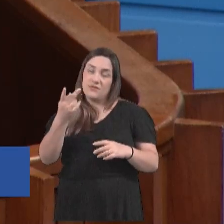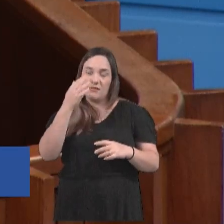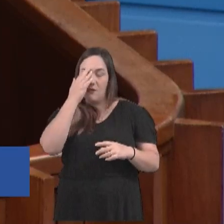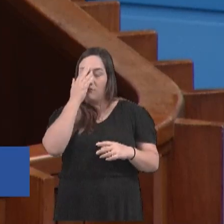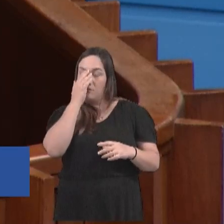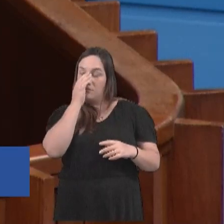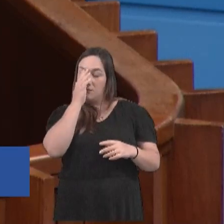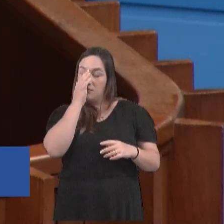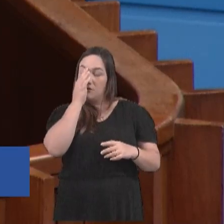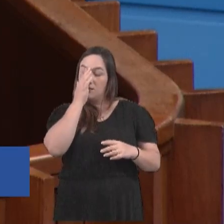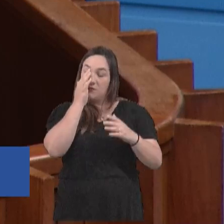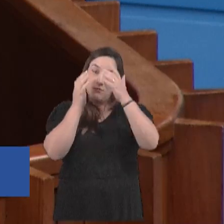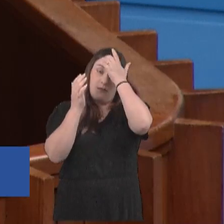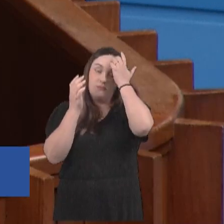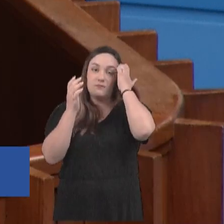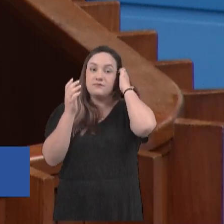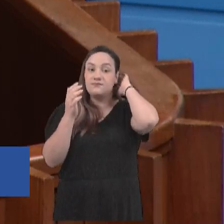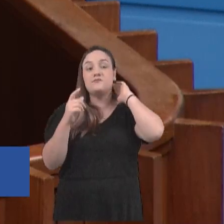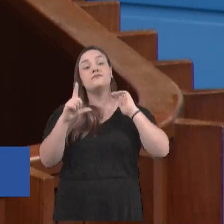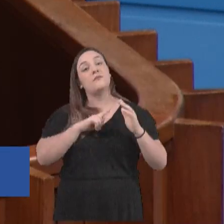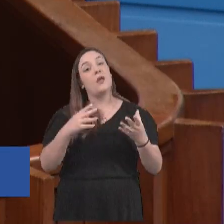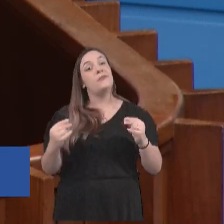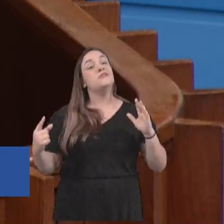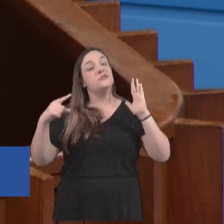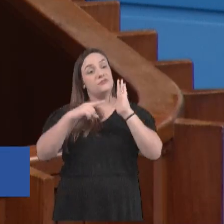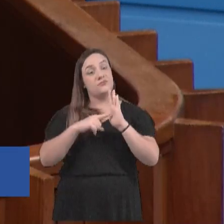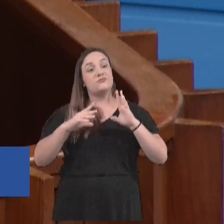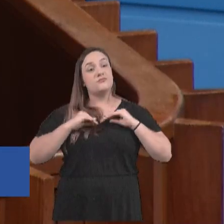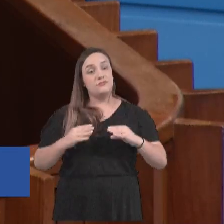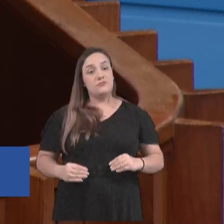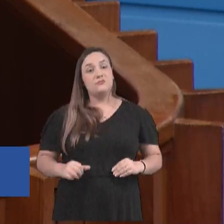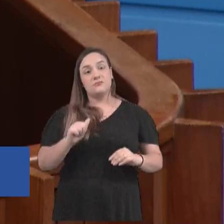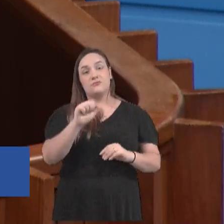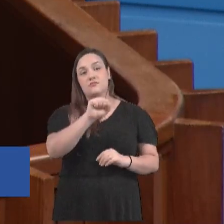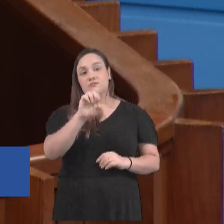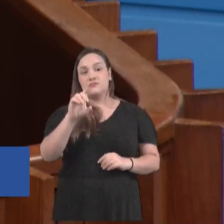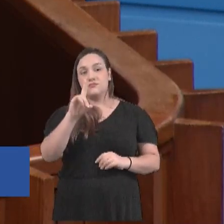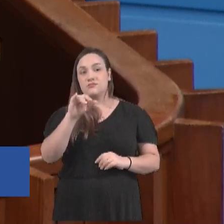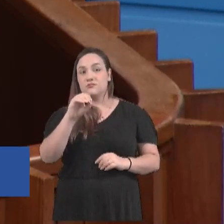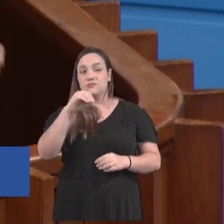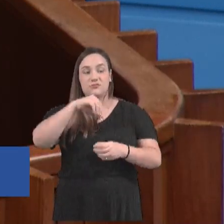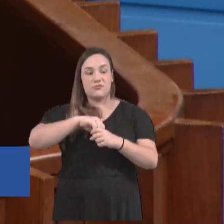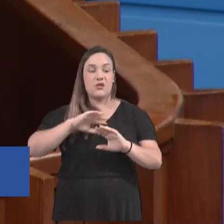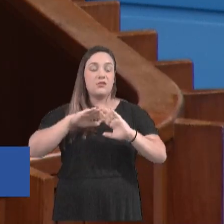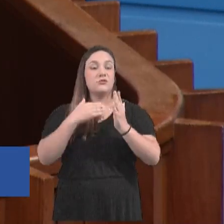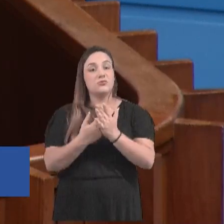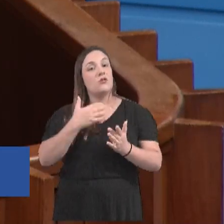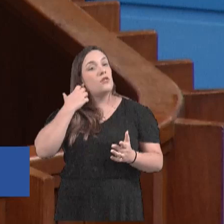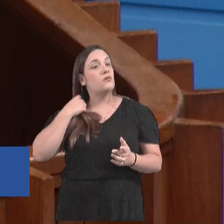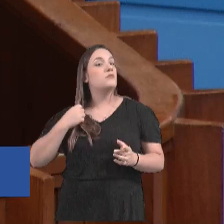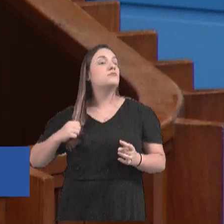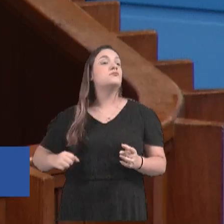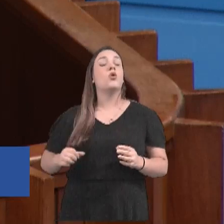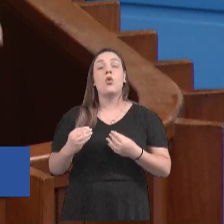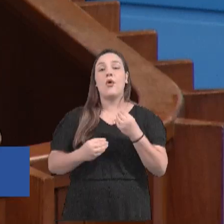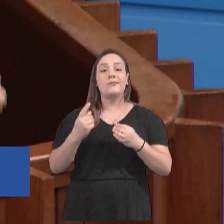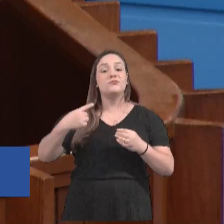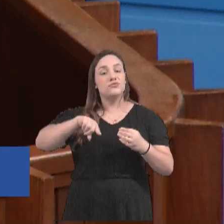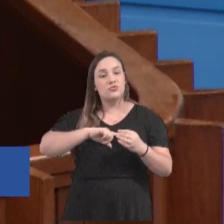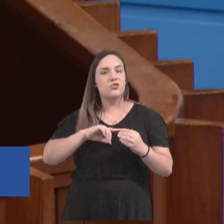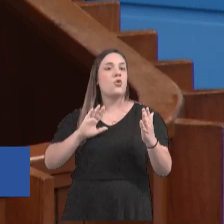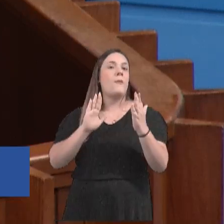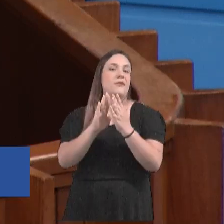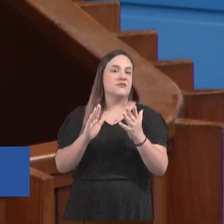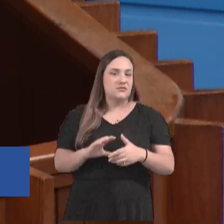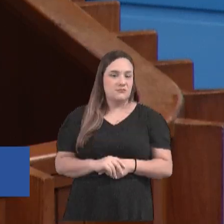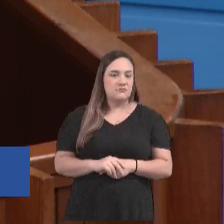um número altíssimo e crescente de denúncias de assédio dentro das escolas. Como nós vamos combater isso se a gente não